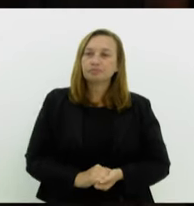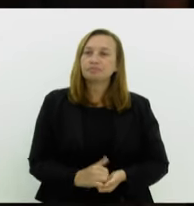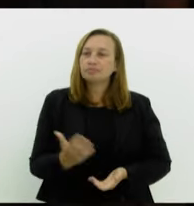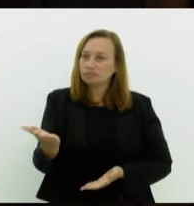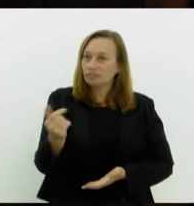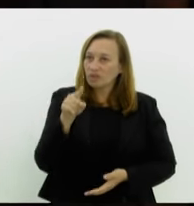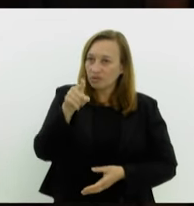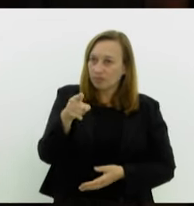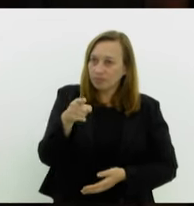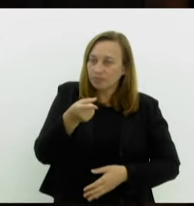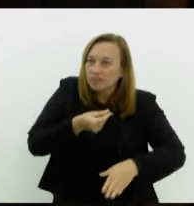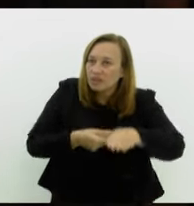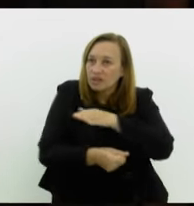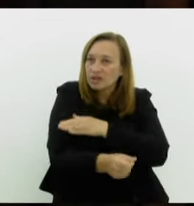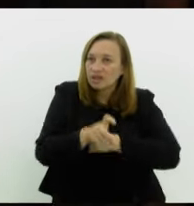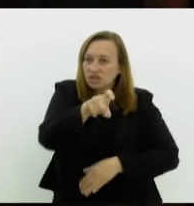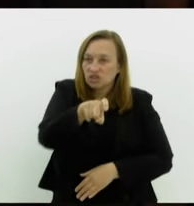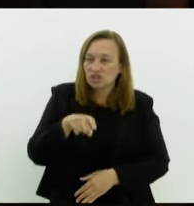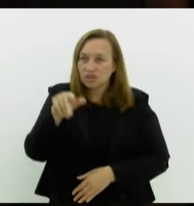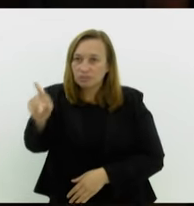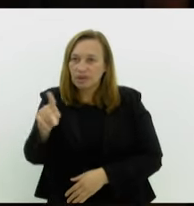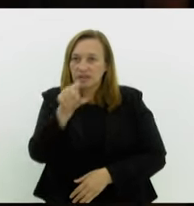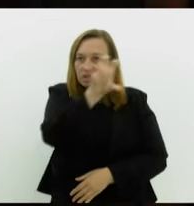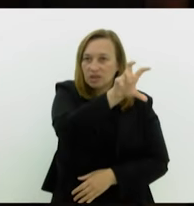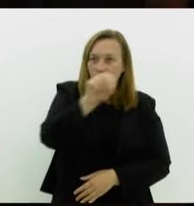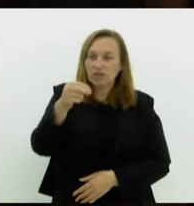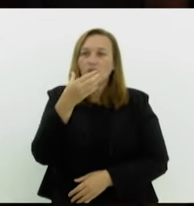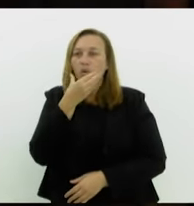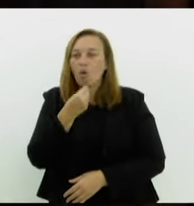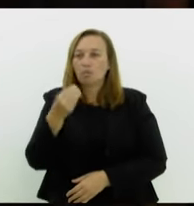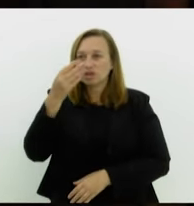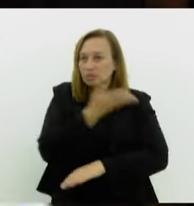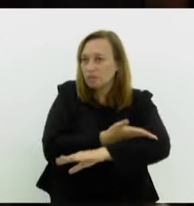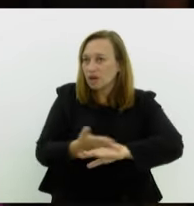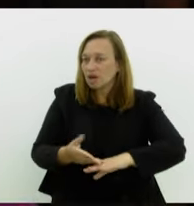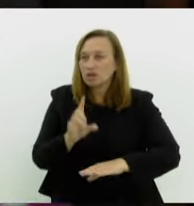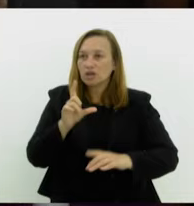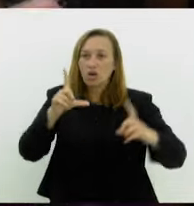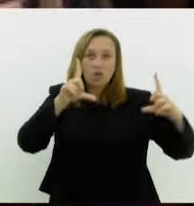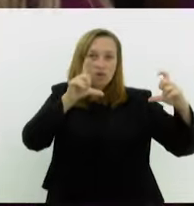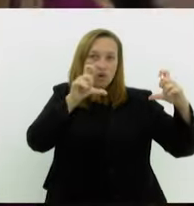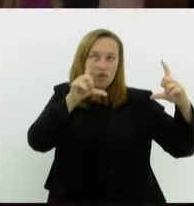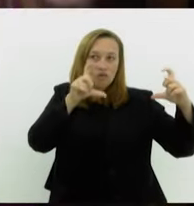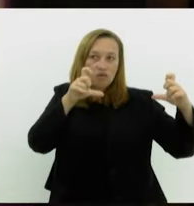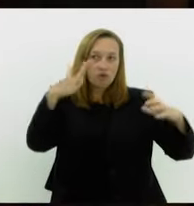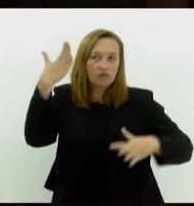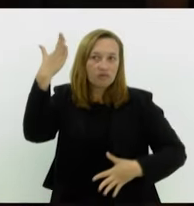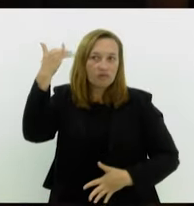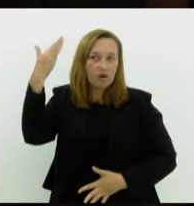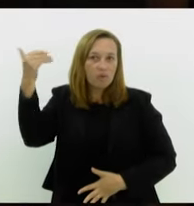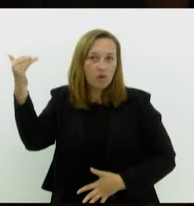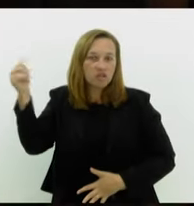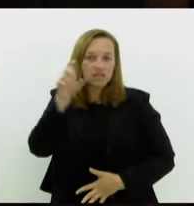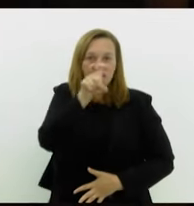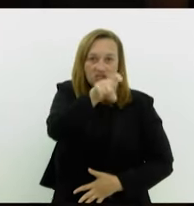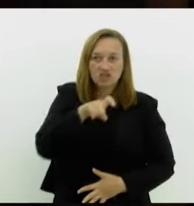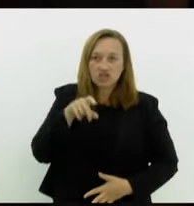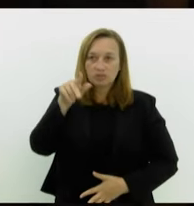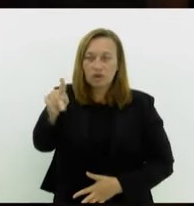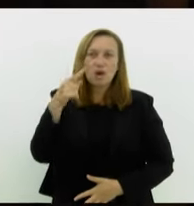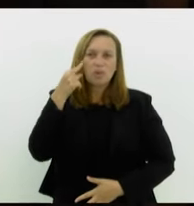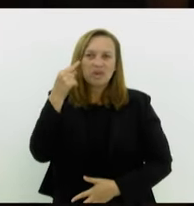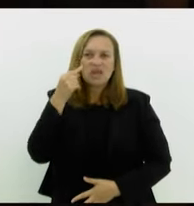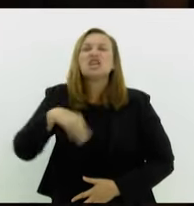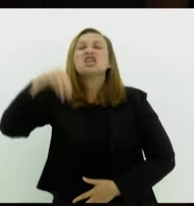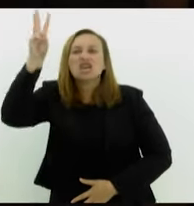investir na XP 50 homens brancos enfileirados era foto do marketing da XP e eu fiquei pensando